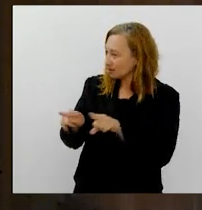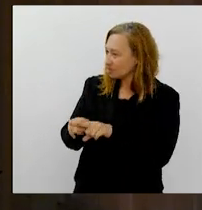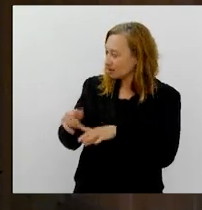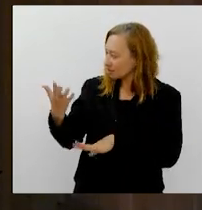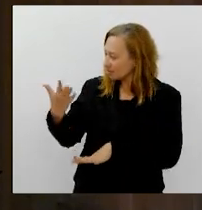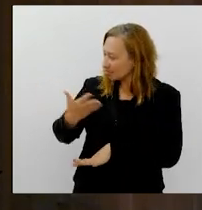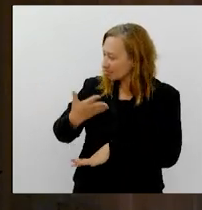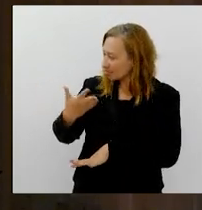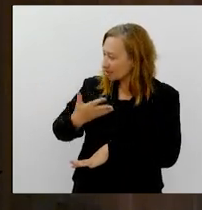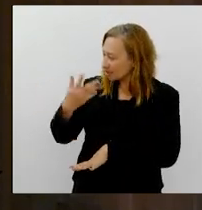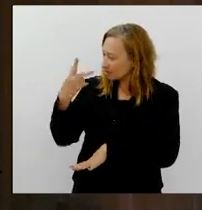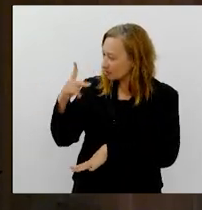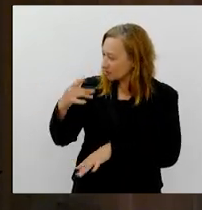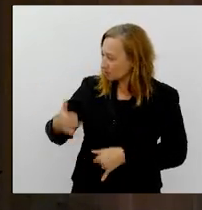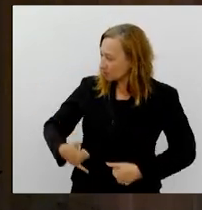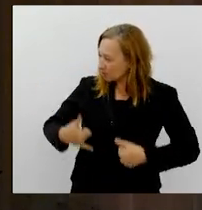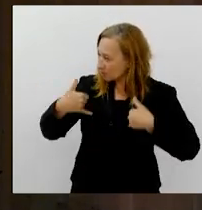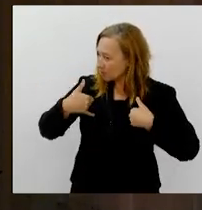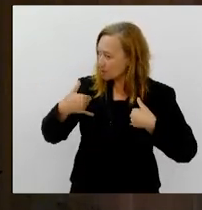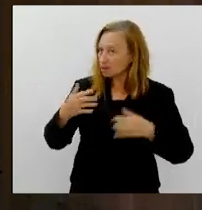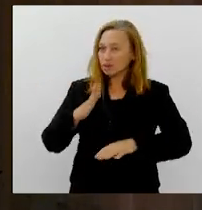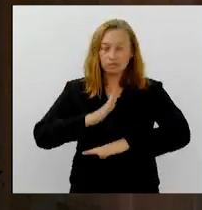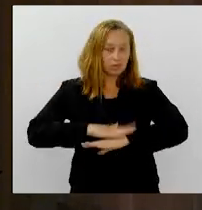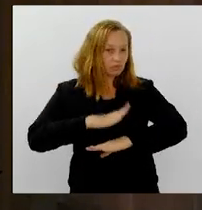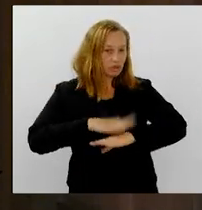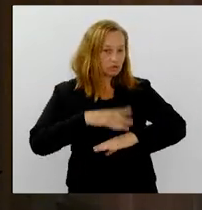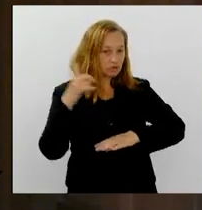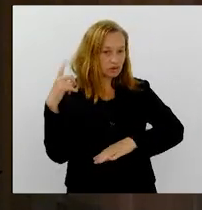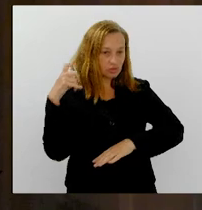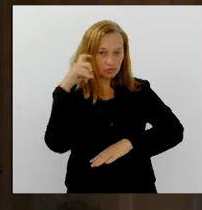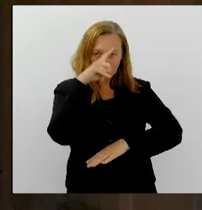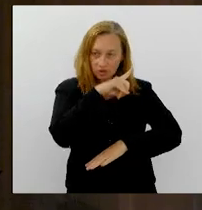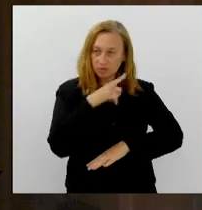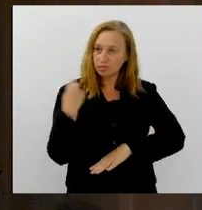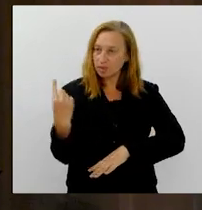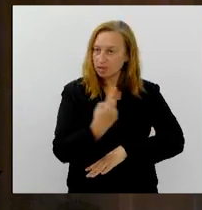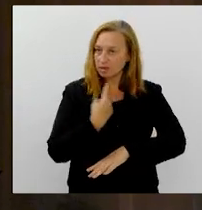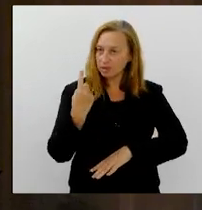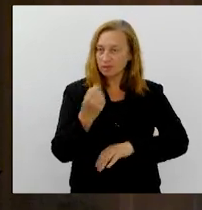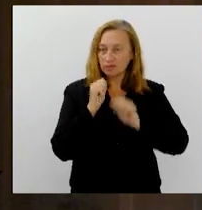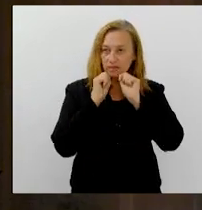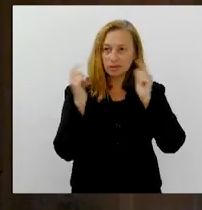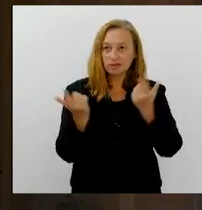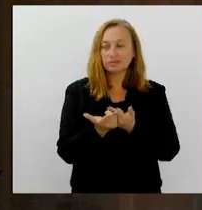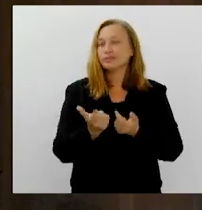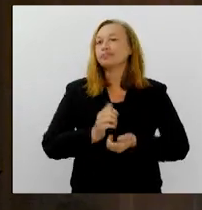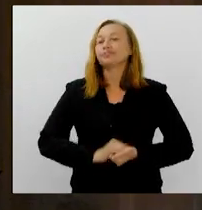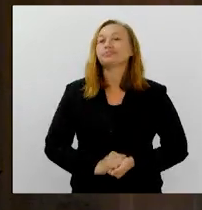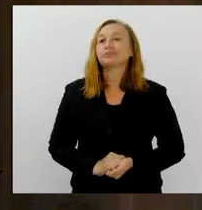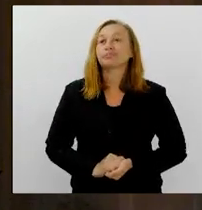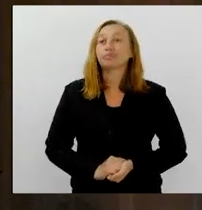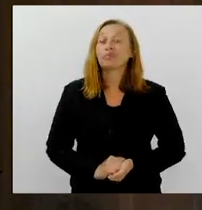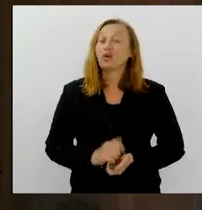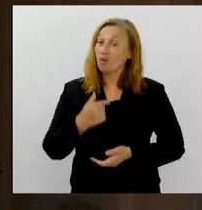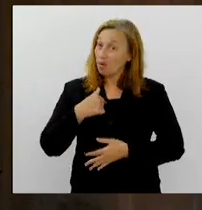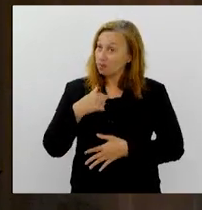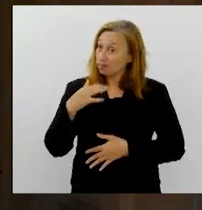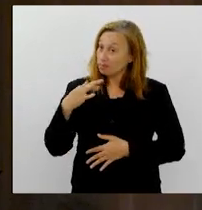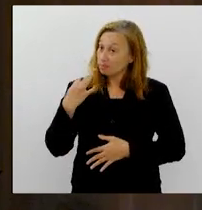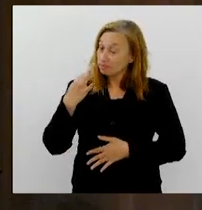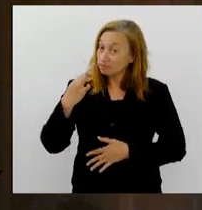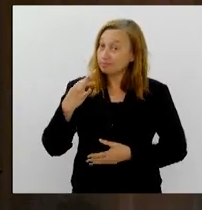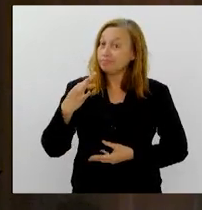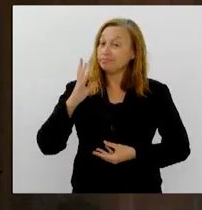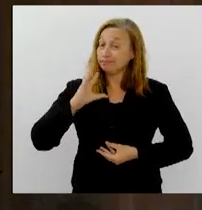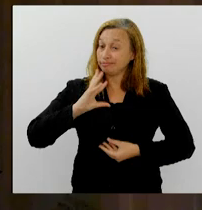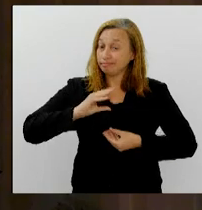colega em tempos tão desafiadores para nós nessa Assembleia Legislativa. Vou tentar ser breve, mas